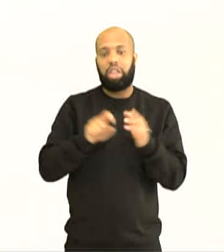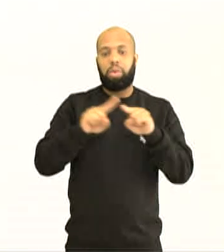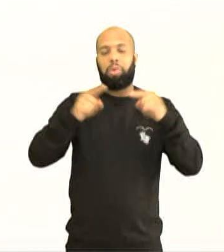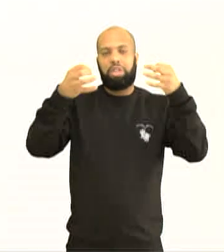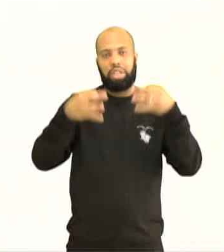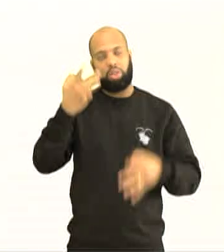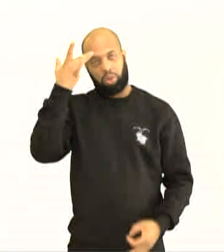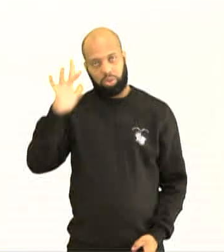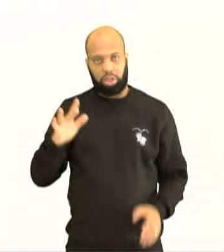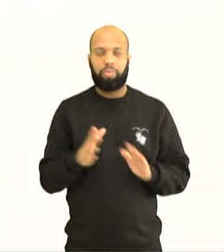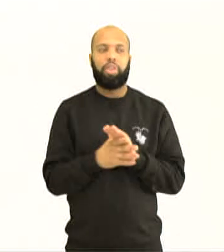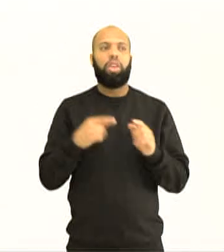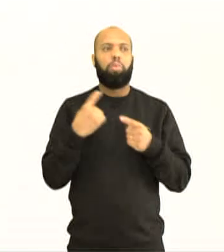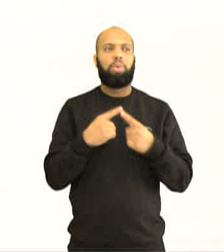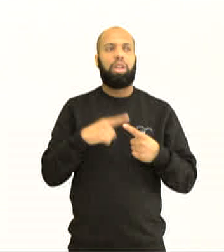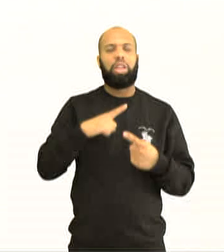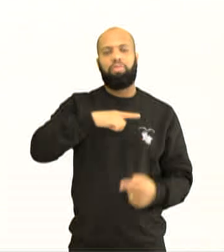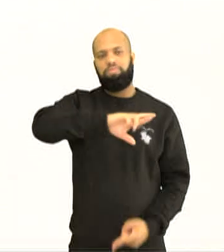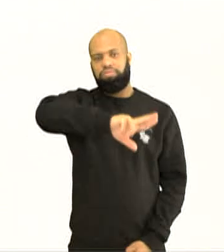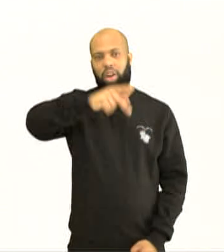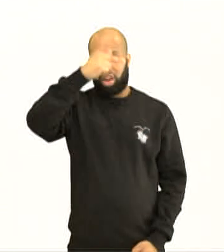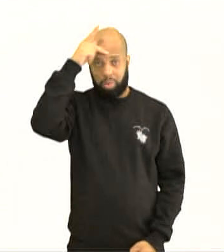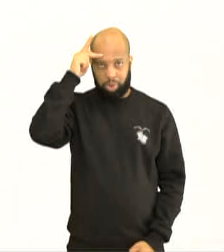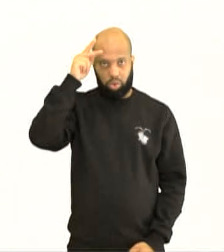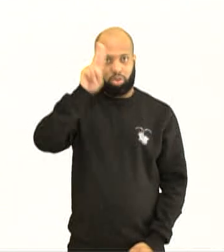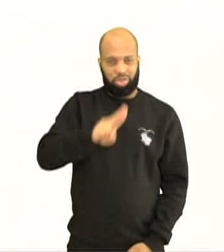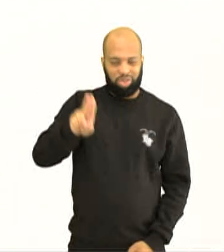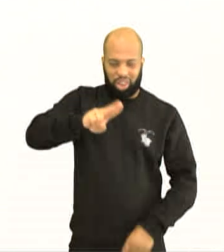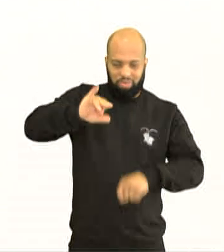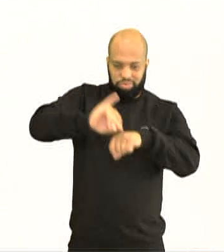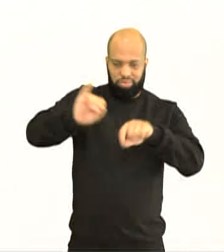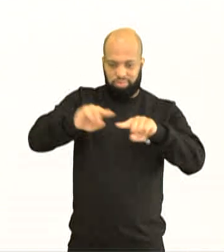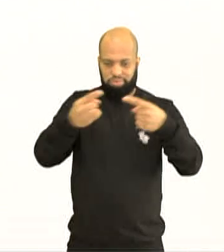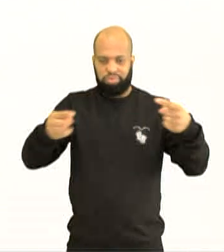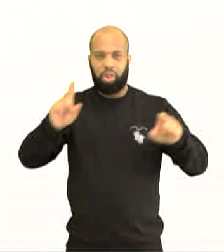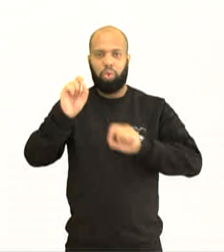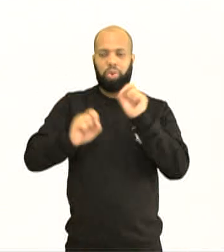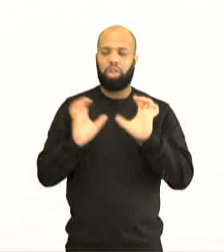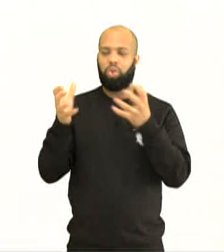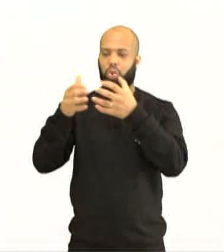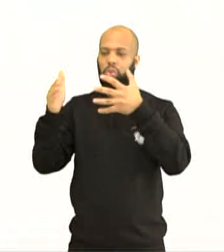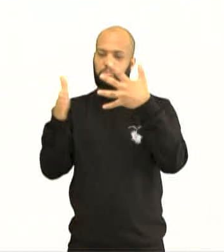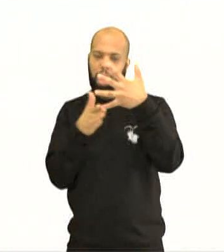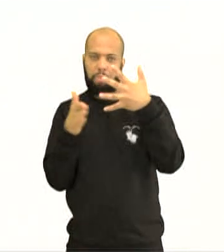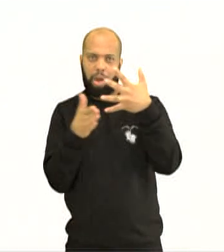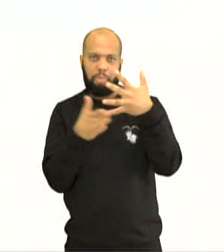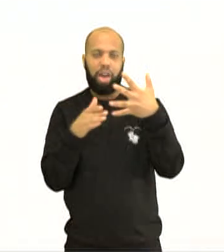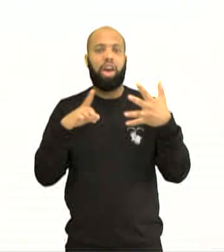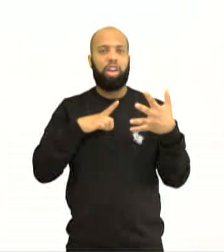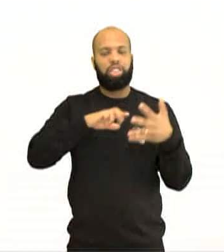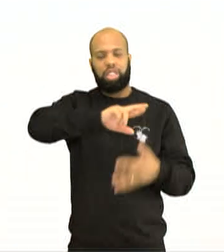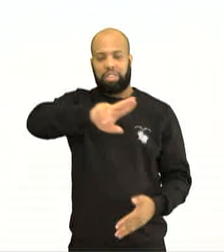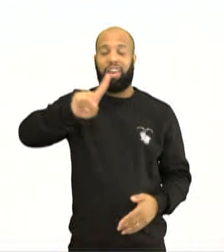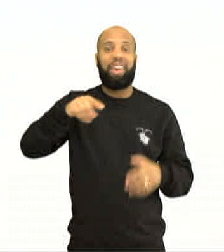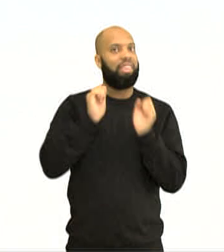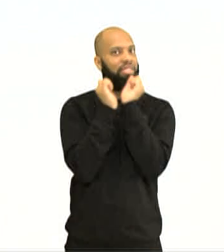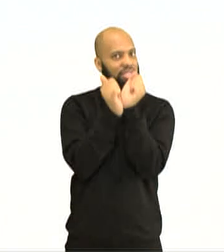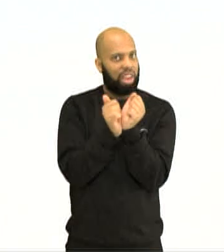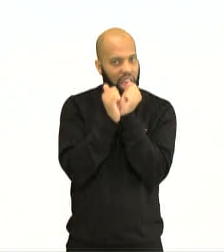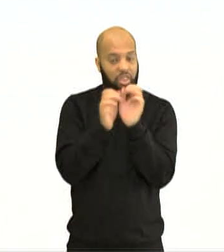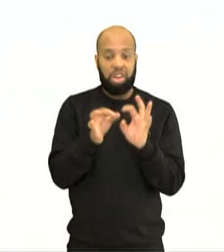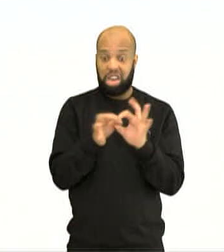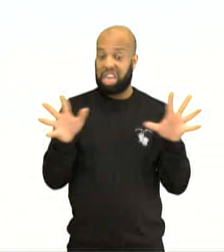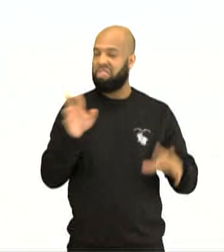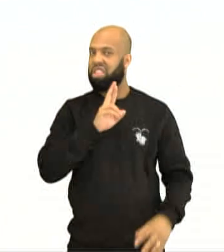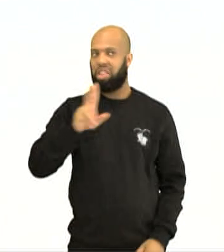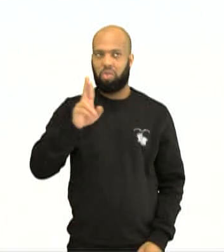supõe-se que vários instrumentistas, os instrumentistas eles eram uma classe inferior, então muitos deles eram escravos, não eram homens livres, mas muitos